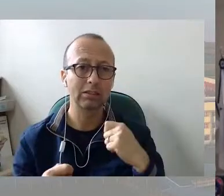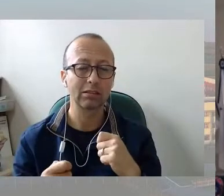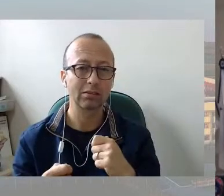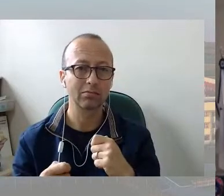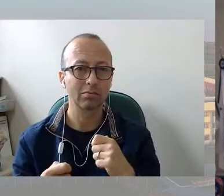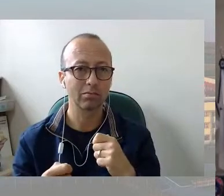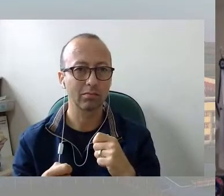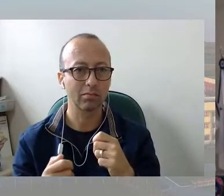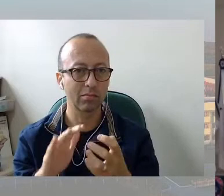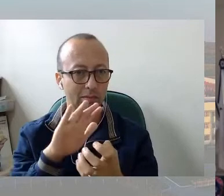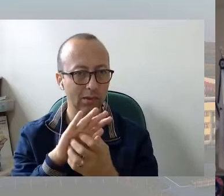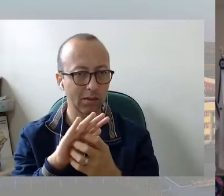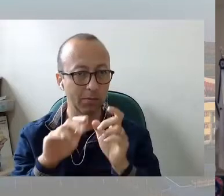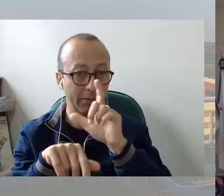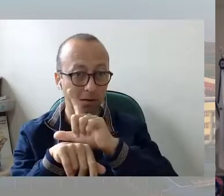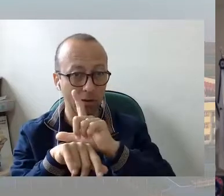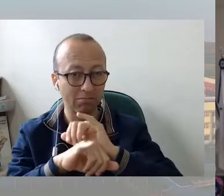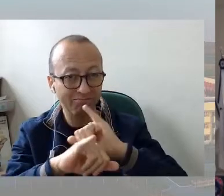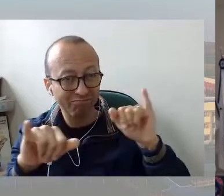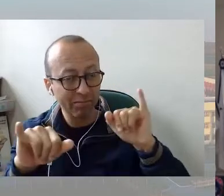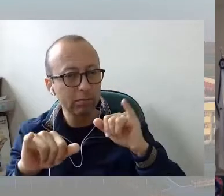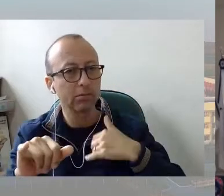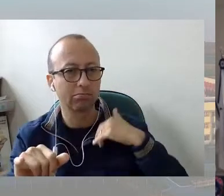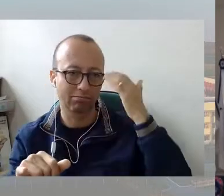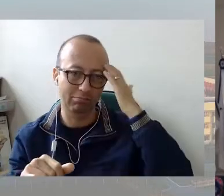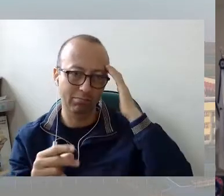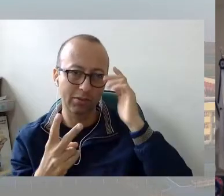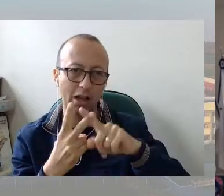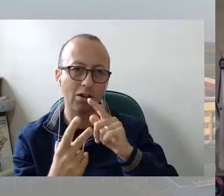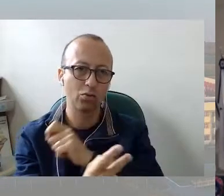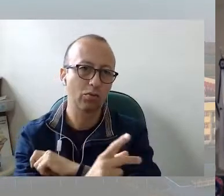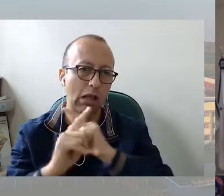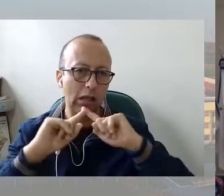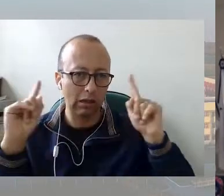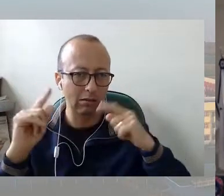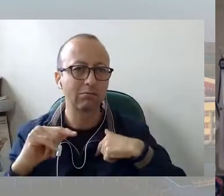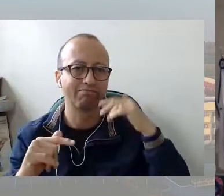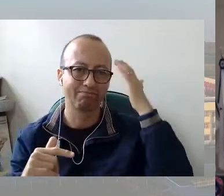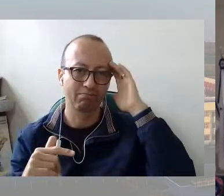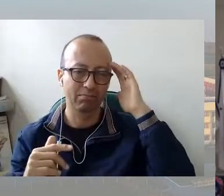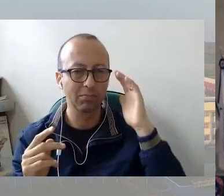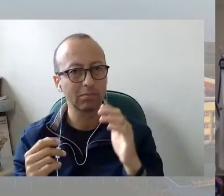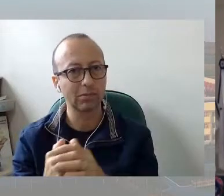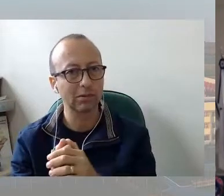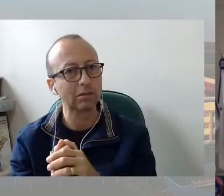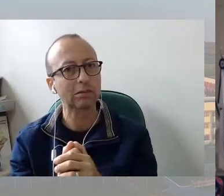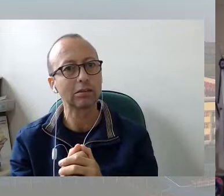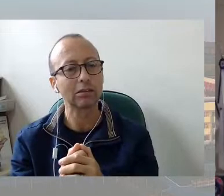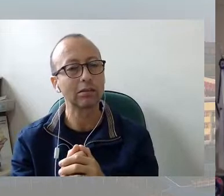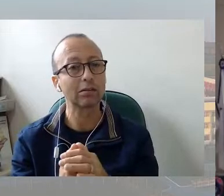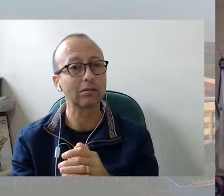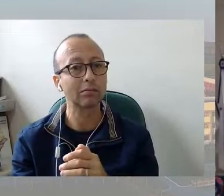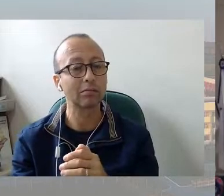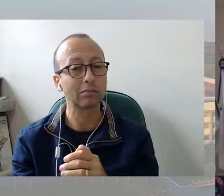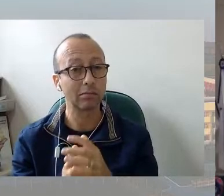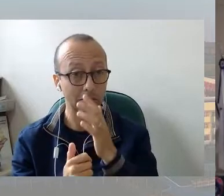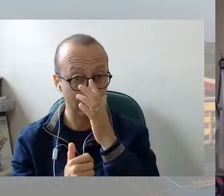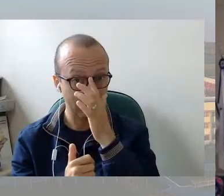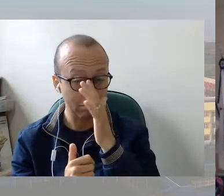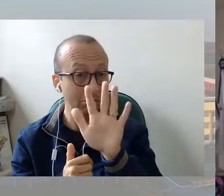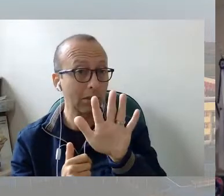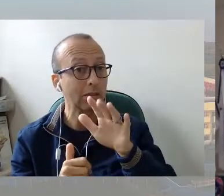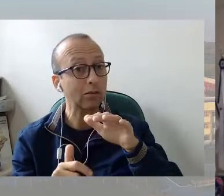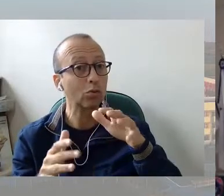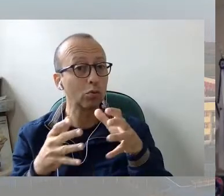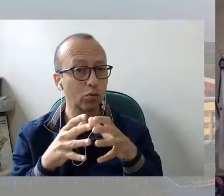resposta do Campo Santana do Livramento, eu entendo a queixa dos alunos, como eu também entendo que quem faz o movimento tem que entender que existe também